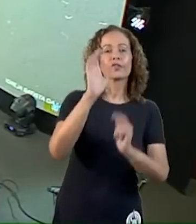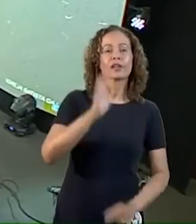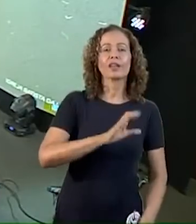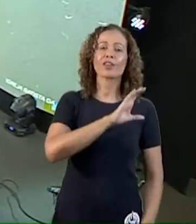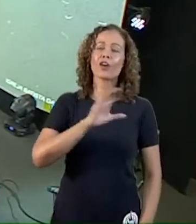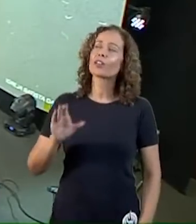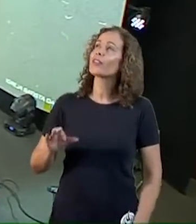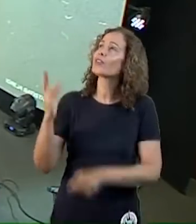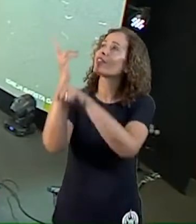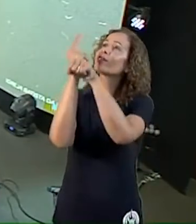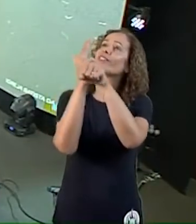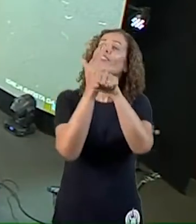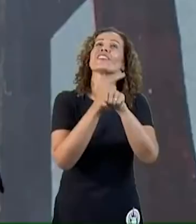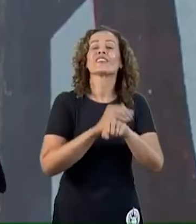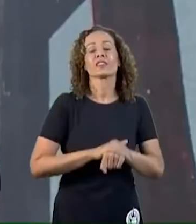assim, ó.